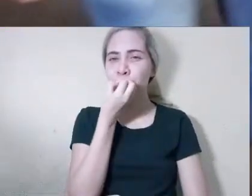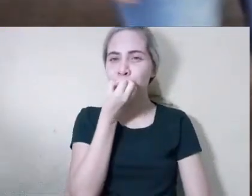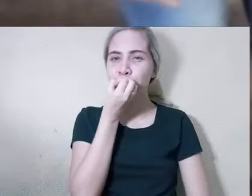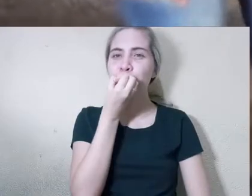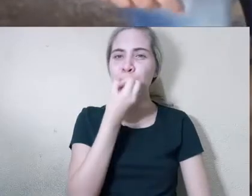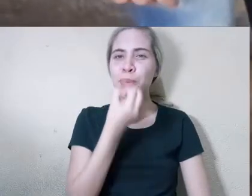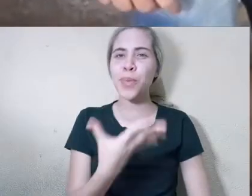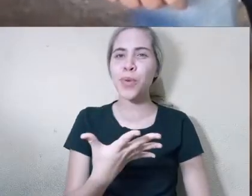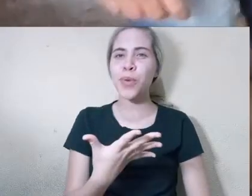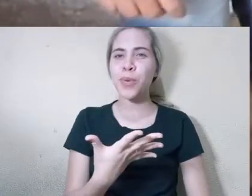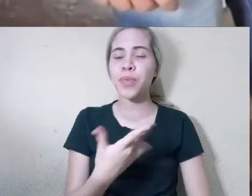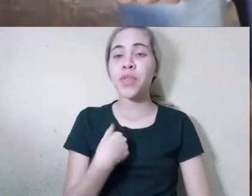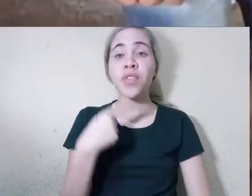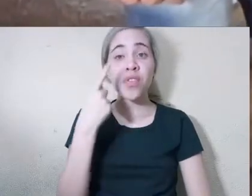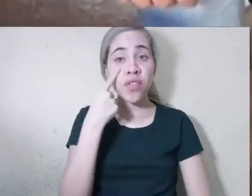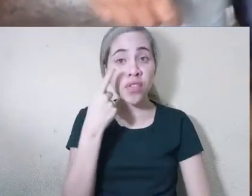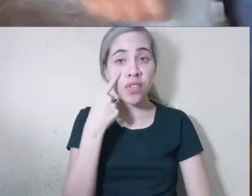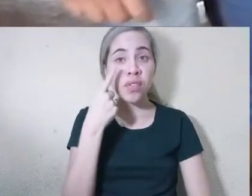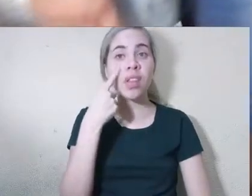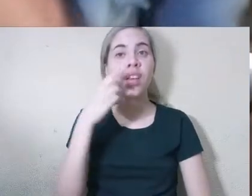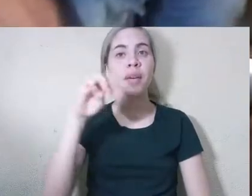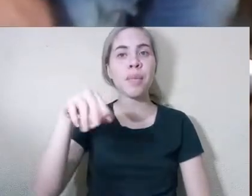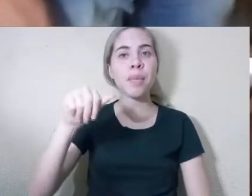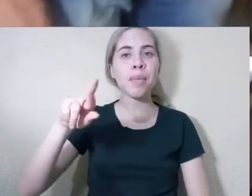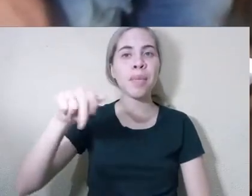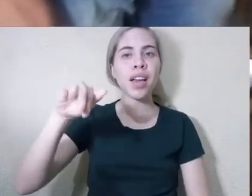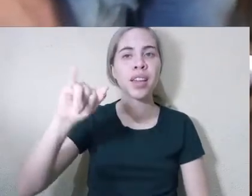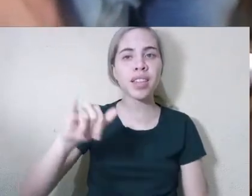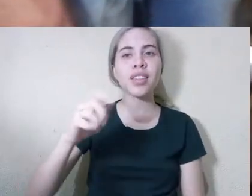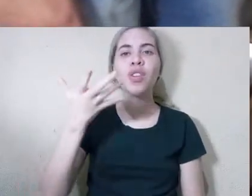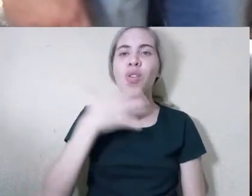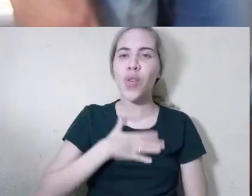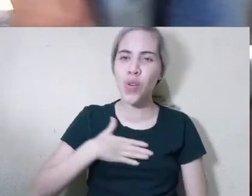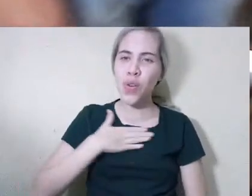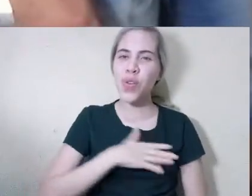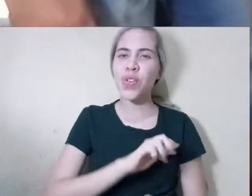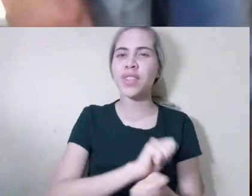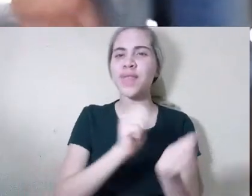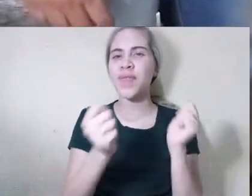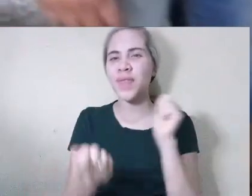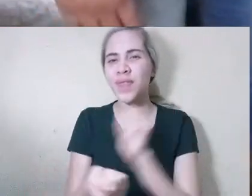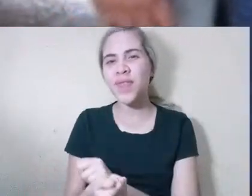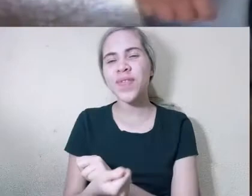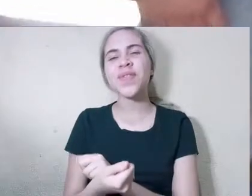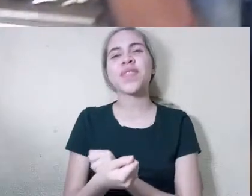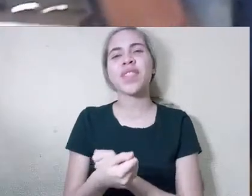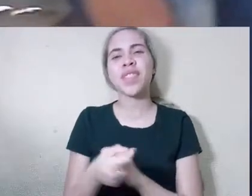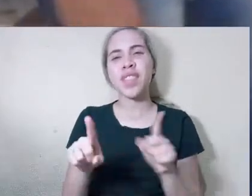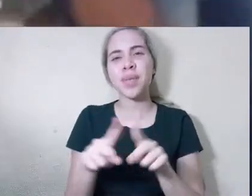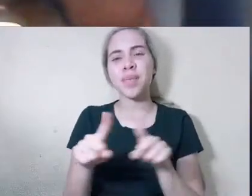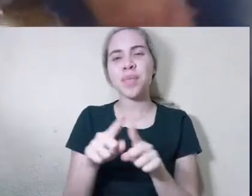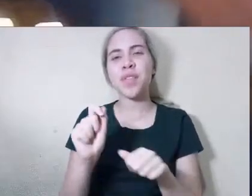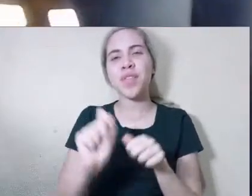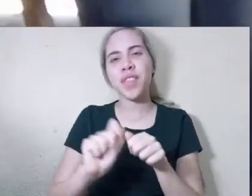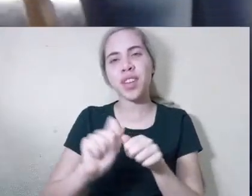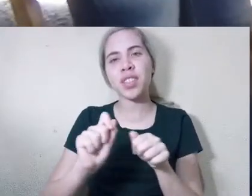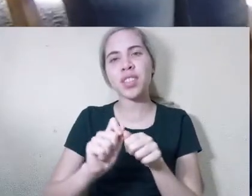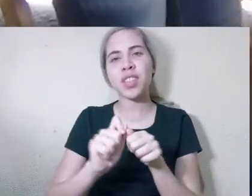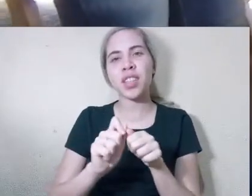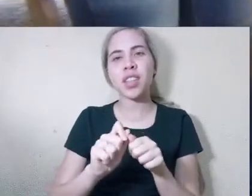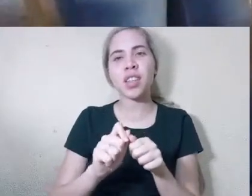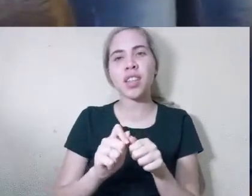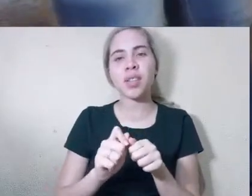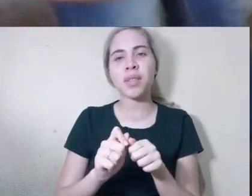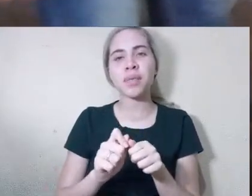Muito bom, hein? Vocês viram que o Marquinho gosta de adaptar e fazer. E o teu apoio é sempre o Thiago, né? Sempre o Thiago. Thiago sempre aqui, dá